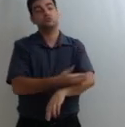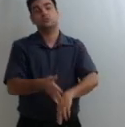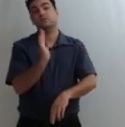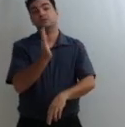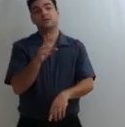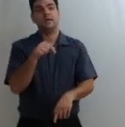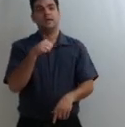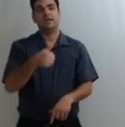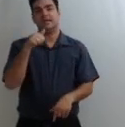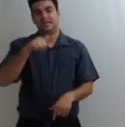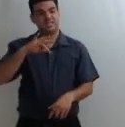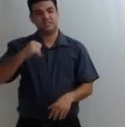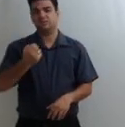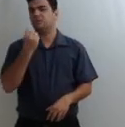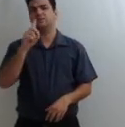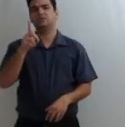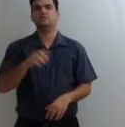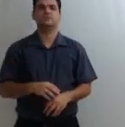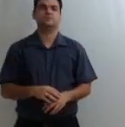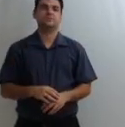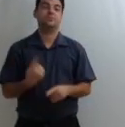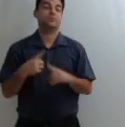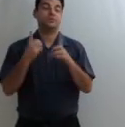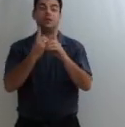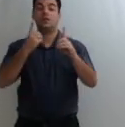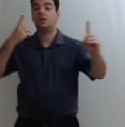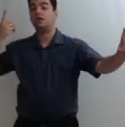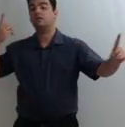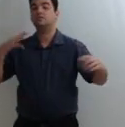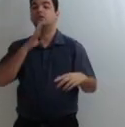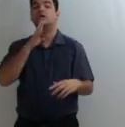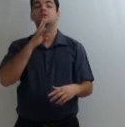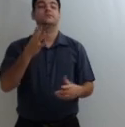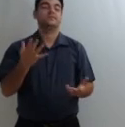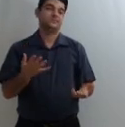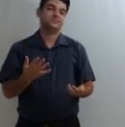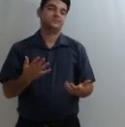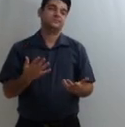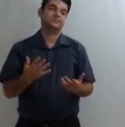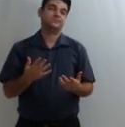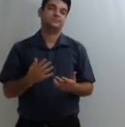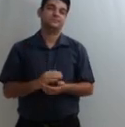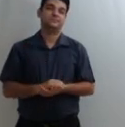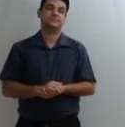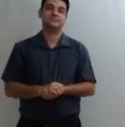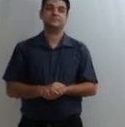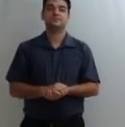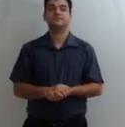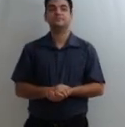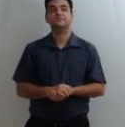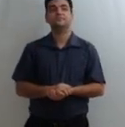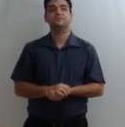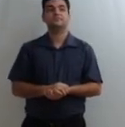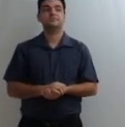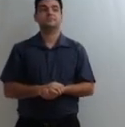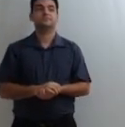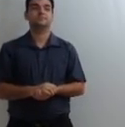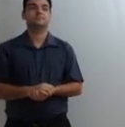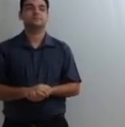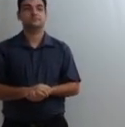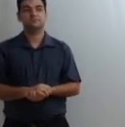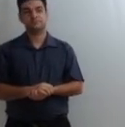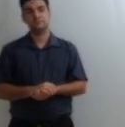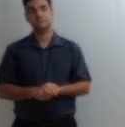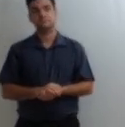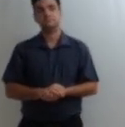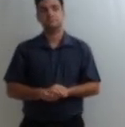aqui a turma, longe da situação em concreto. Senhor presidente, tudo bem. Até porque o